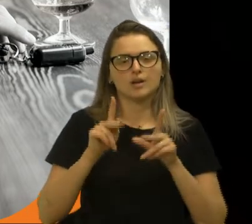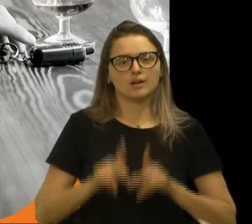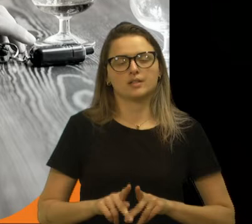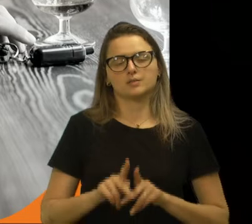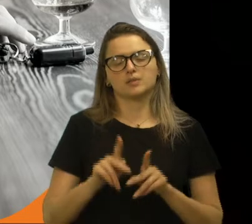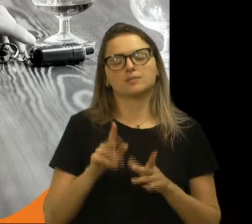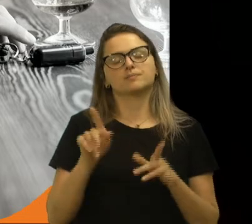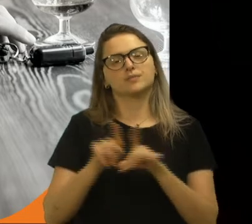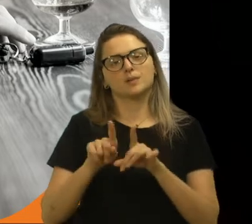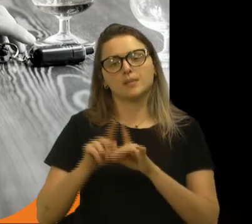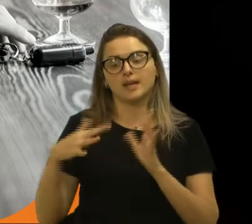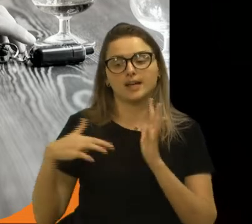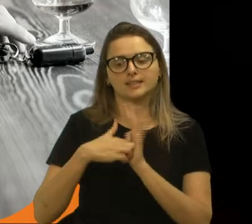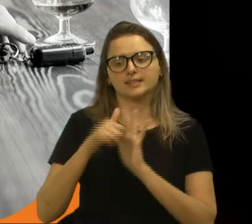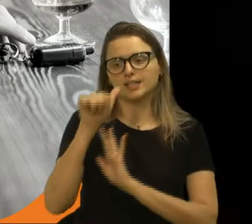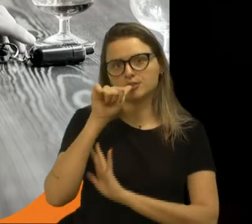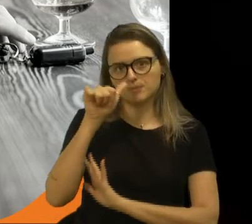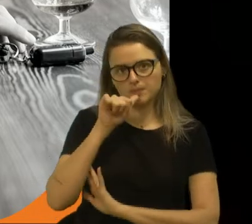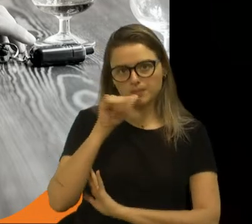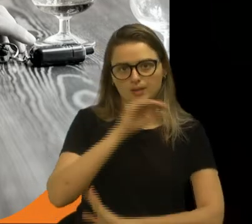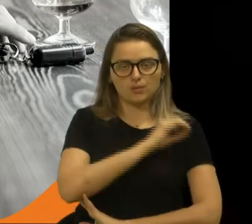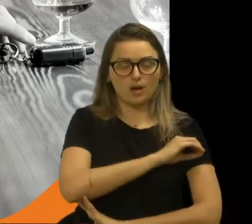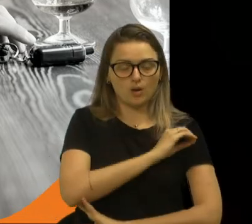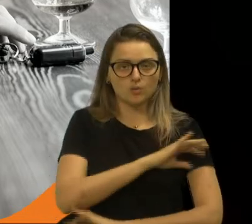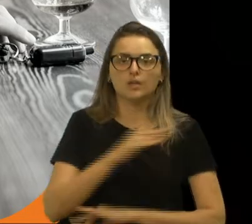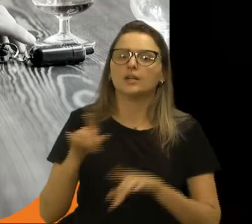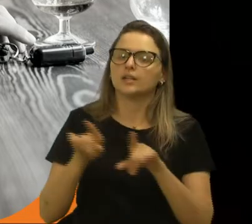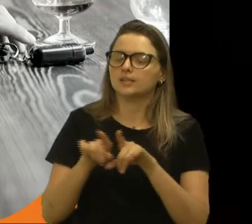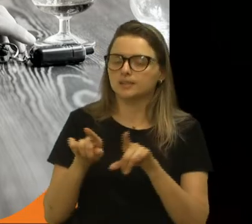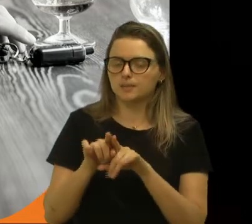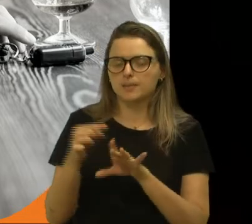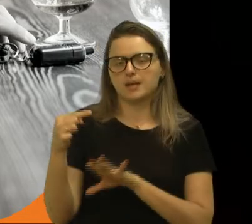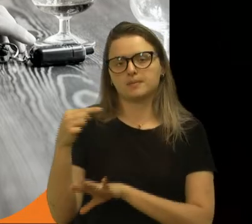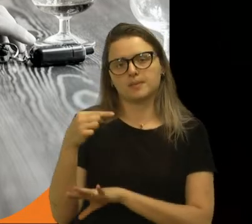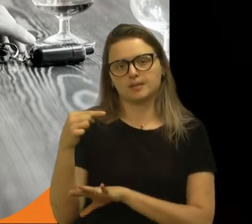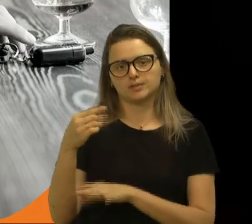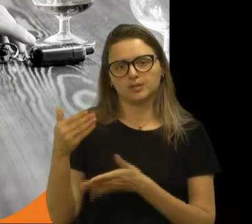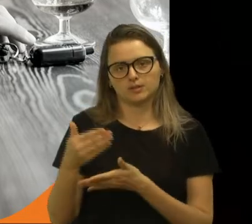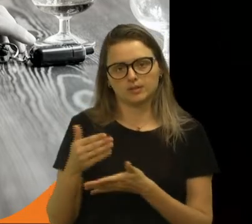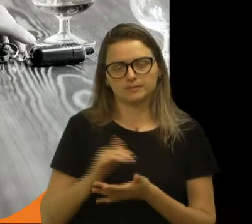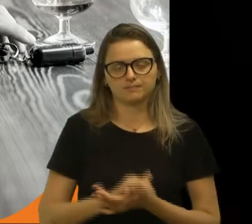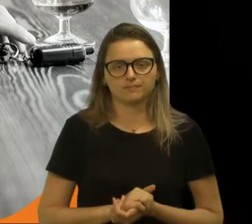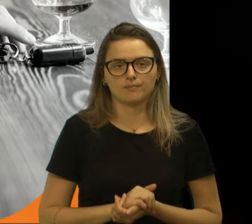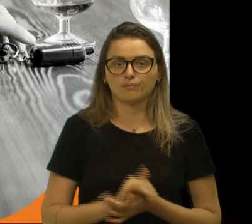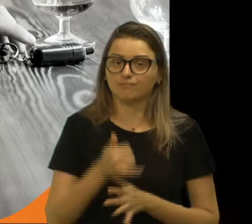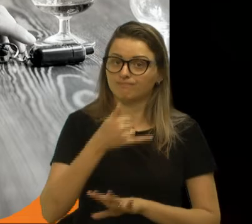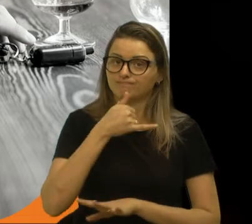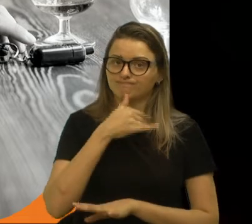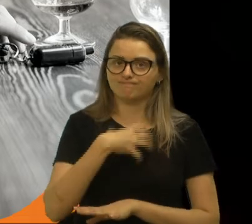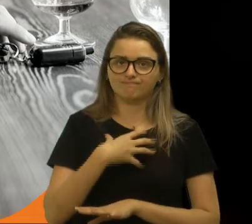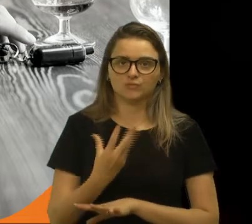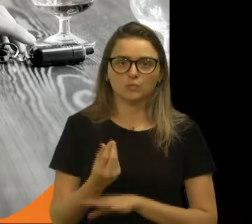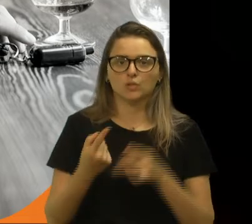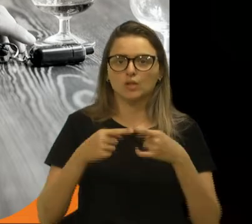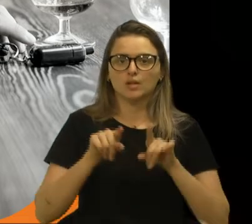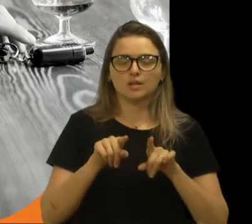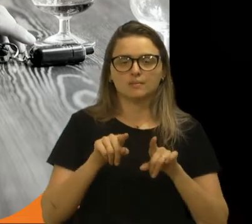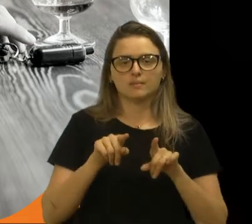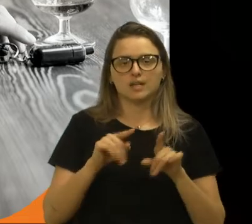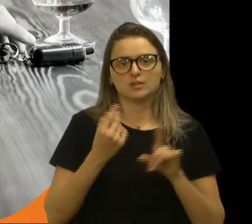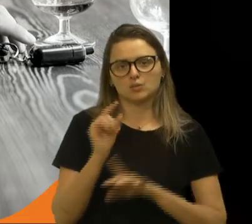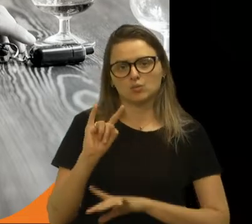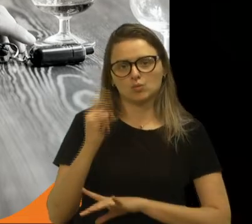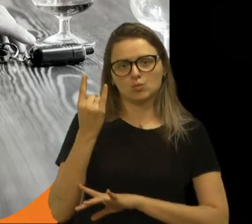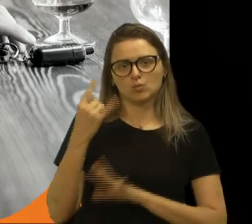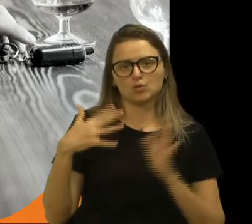de álcool, né, tivessem uma leve queda, né. Infelizmente, não foi o que aconteceu nesse último acidente